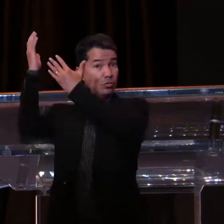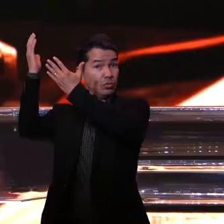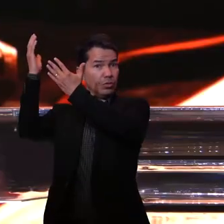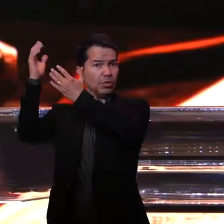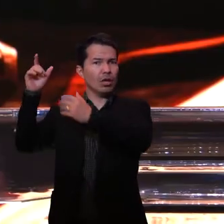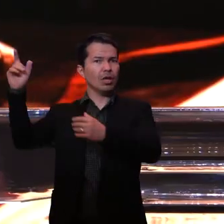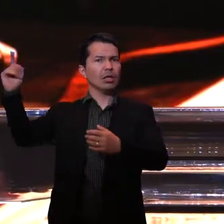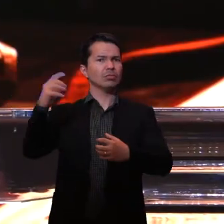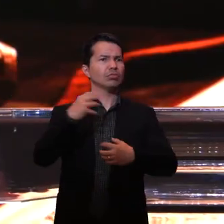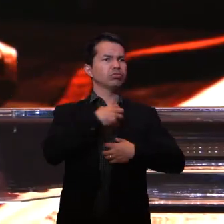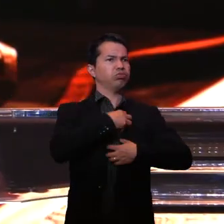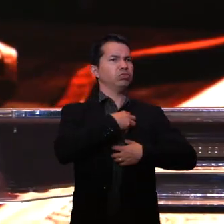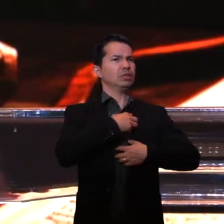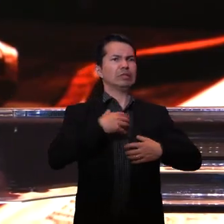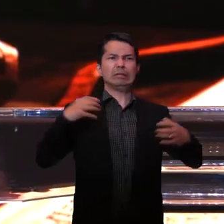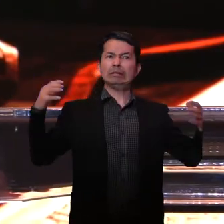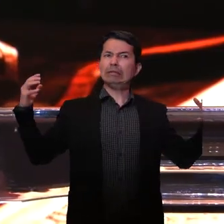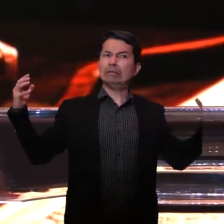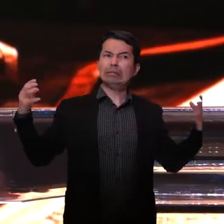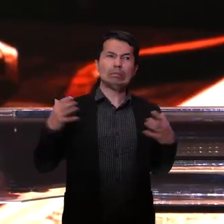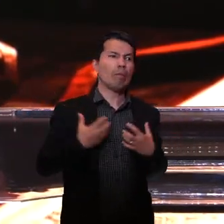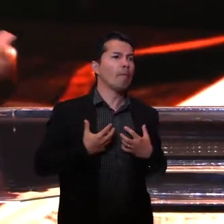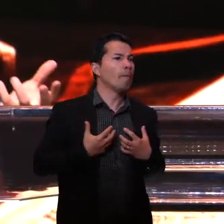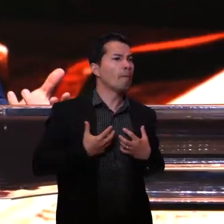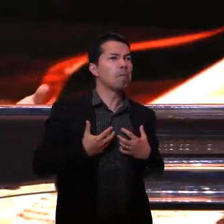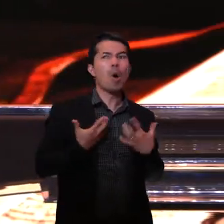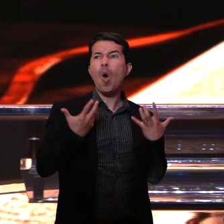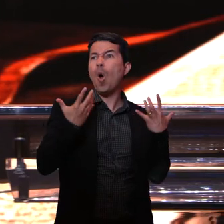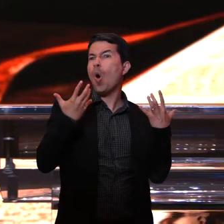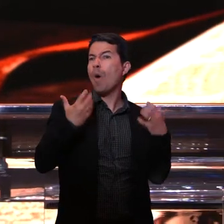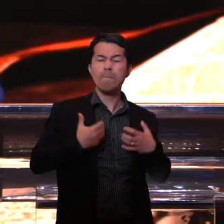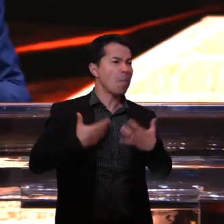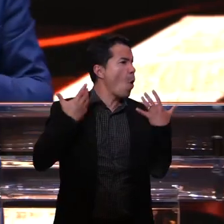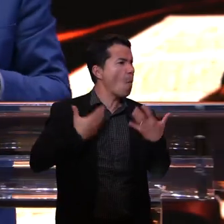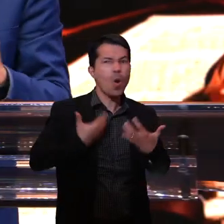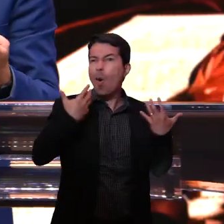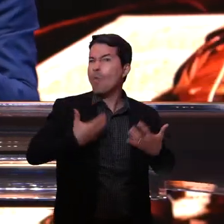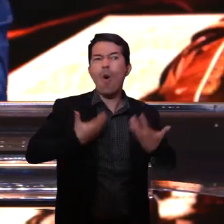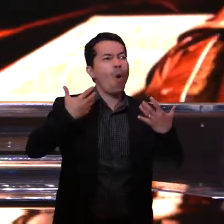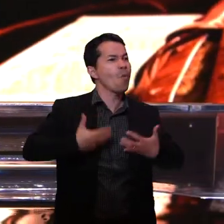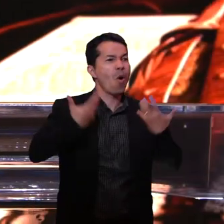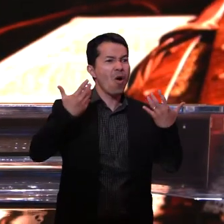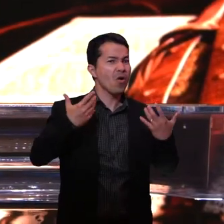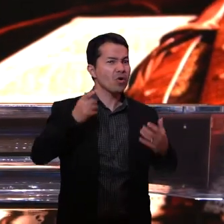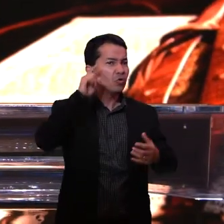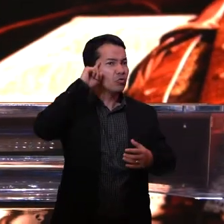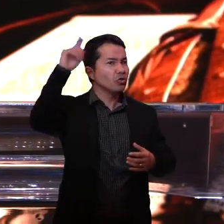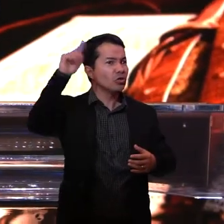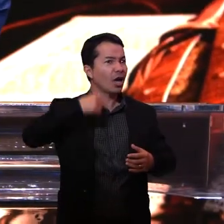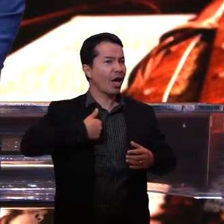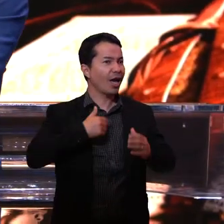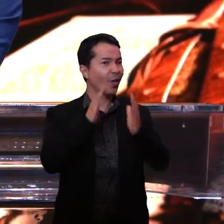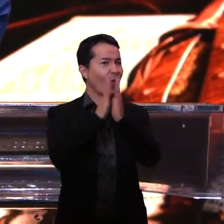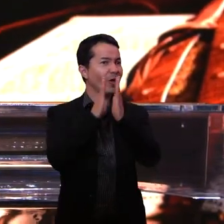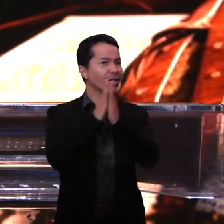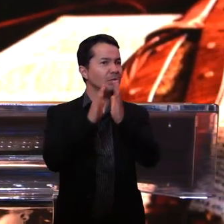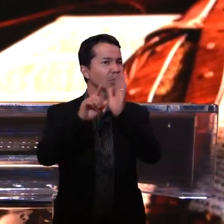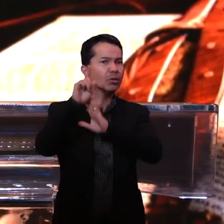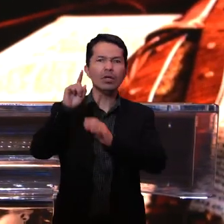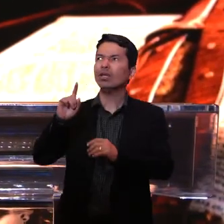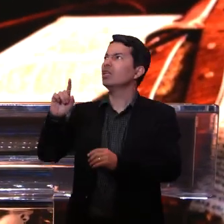começou a sentir muita alegria. E um dia ela estava orando e falando para Deus: Deus, o que é isso que eu